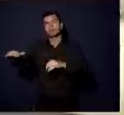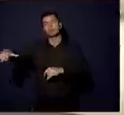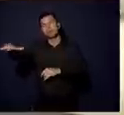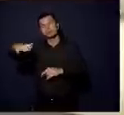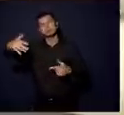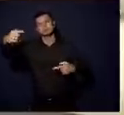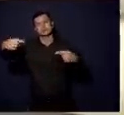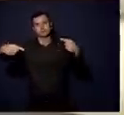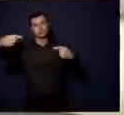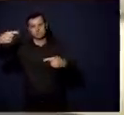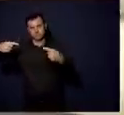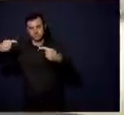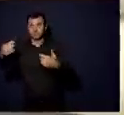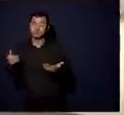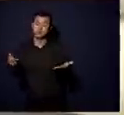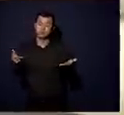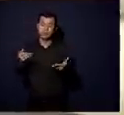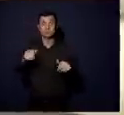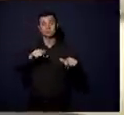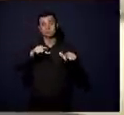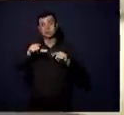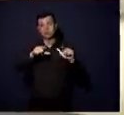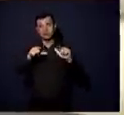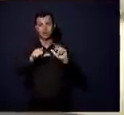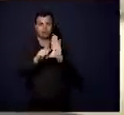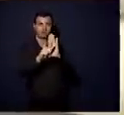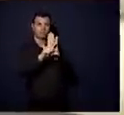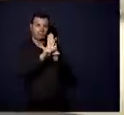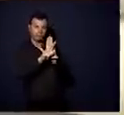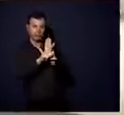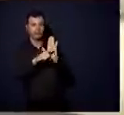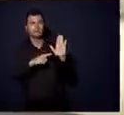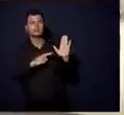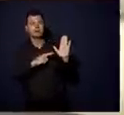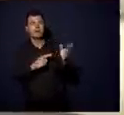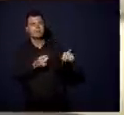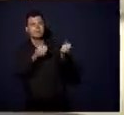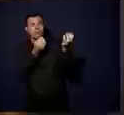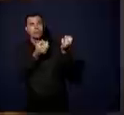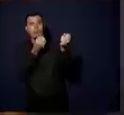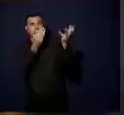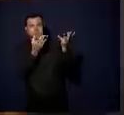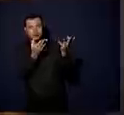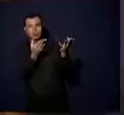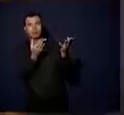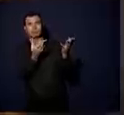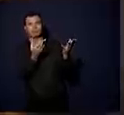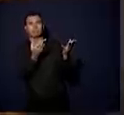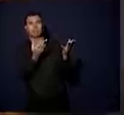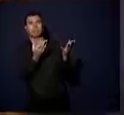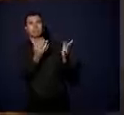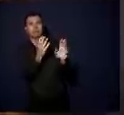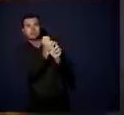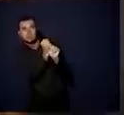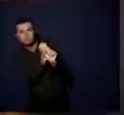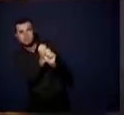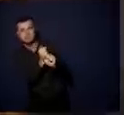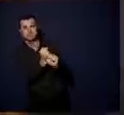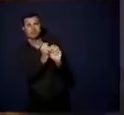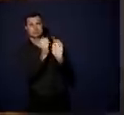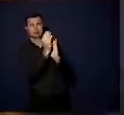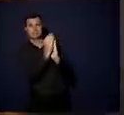dessa lei de diretrizes a gente tem que trabalhar com os números né sempre com os números mais incríveis